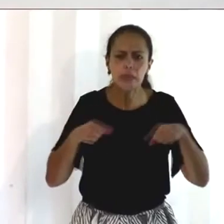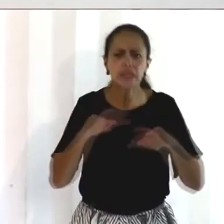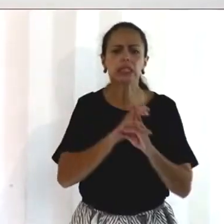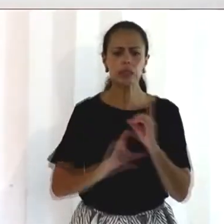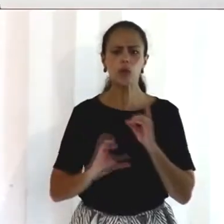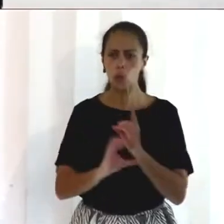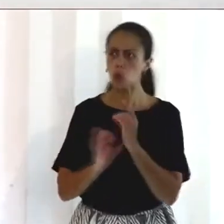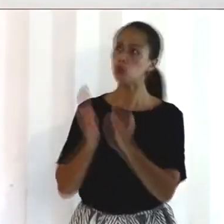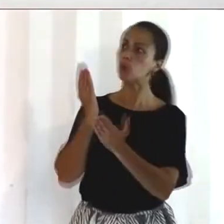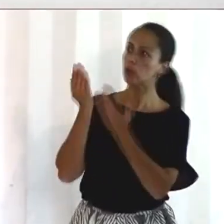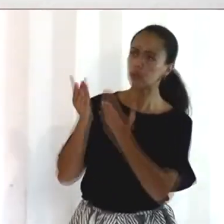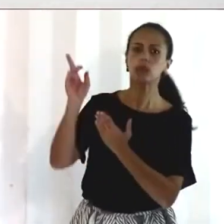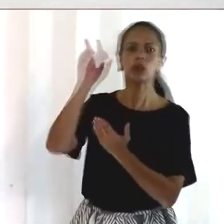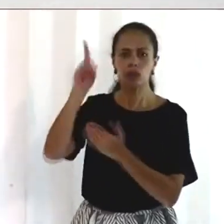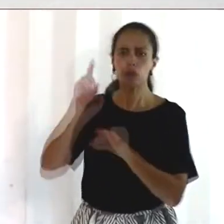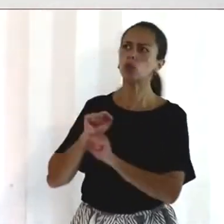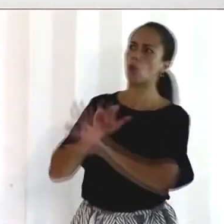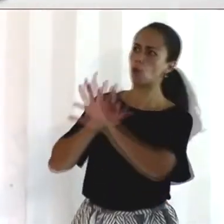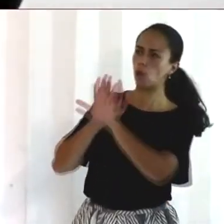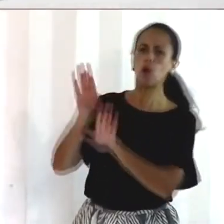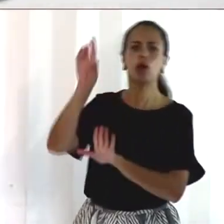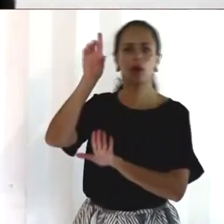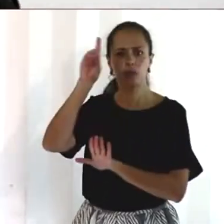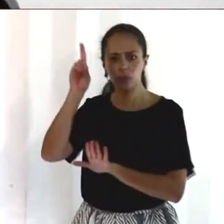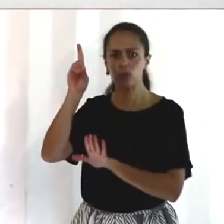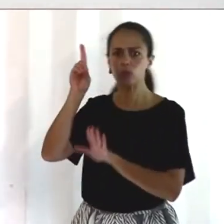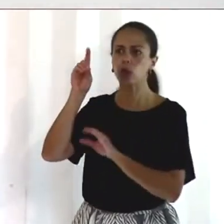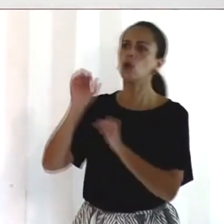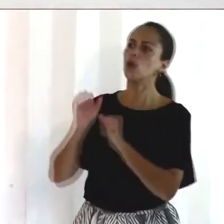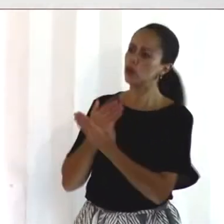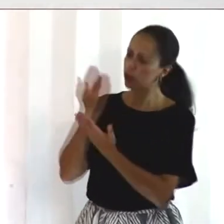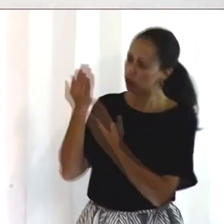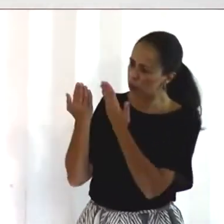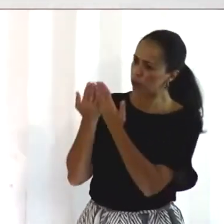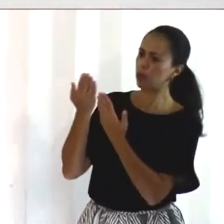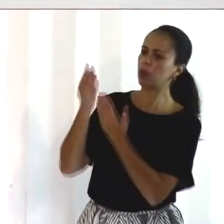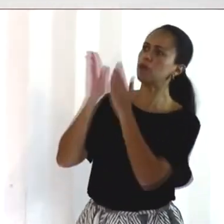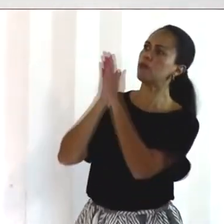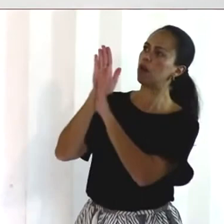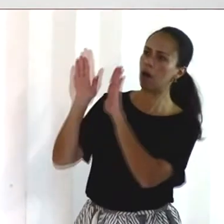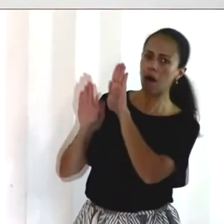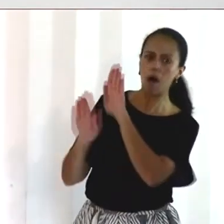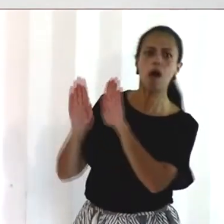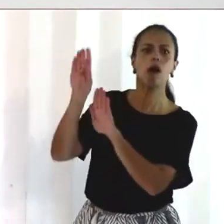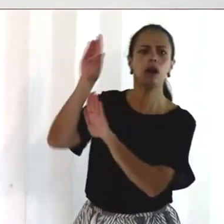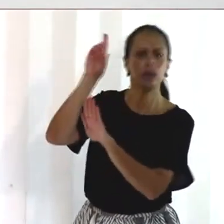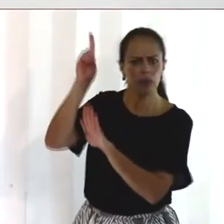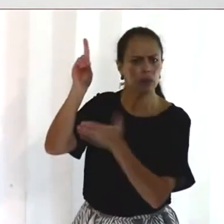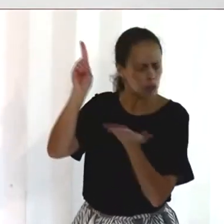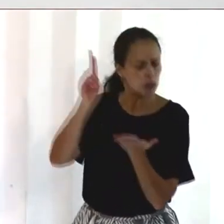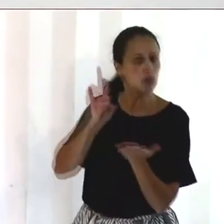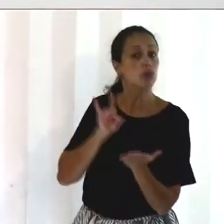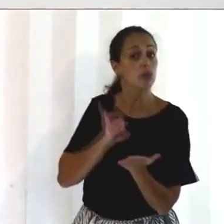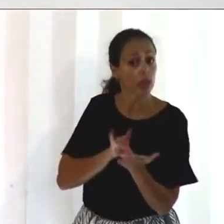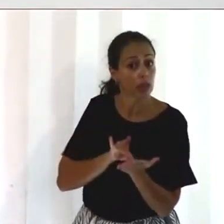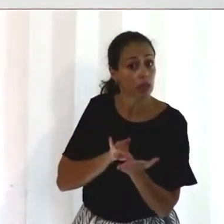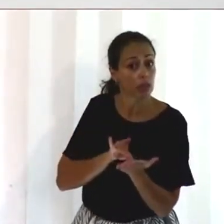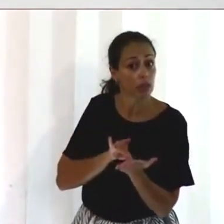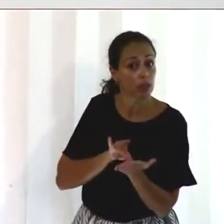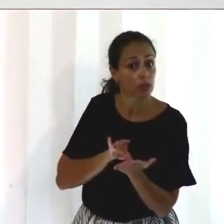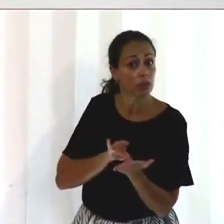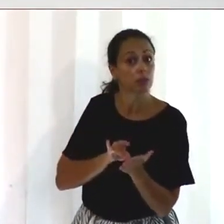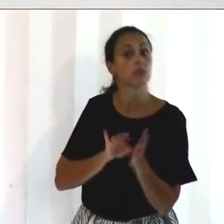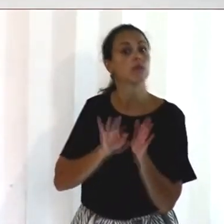ao Senhor, cultos glorificativos, cultos a Deus. Mas este é um